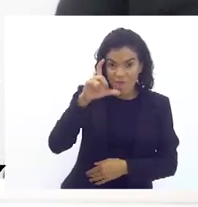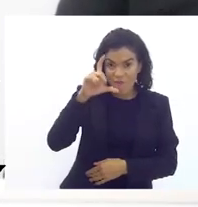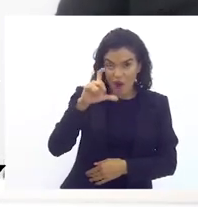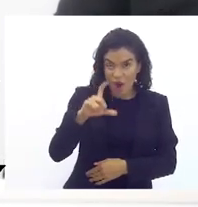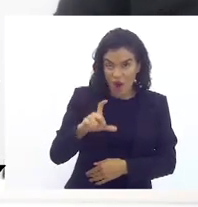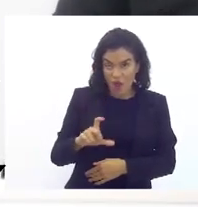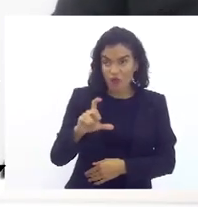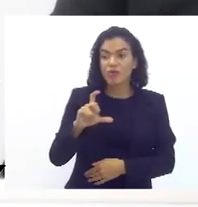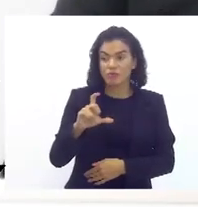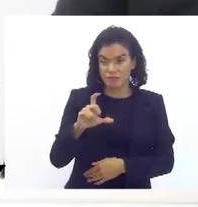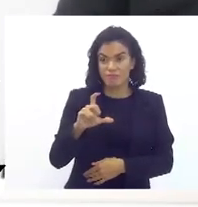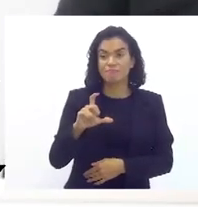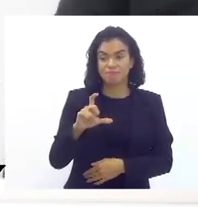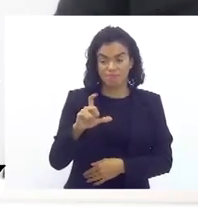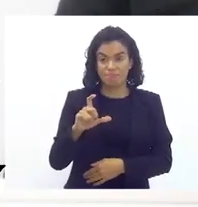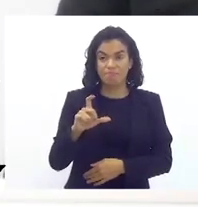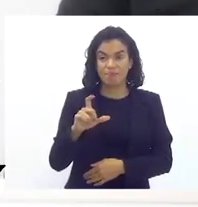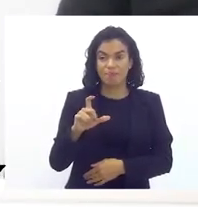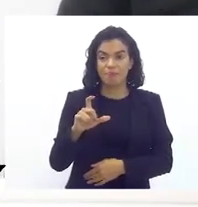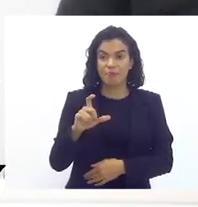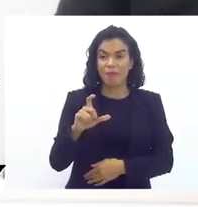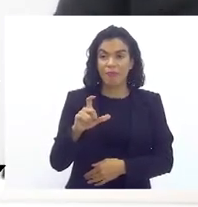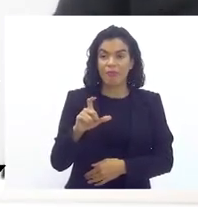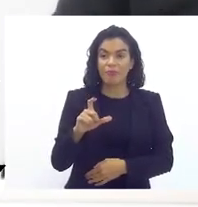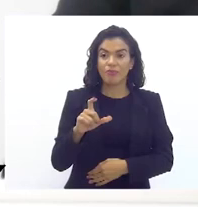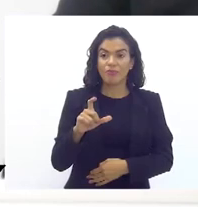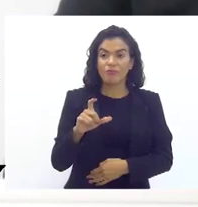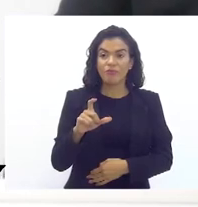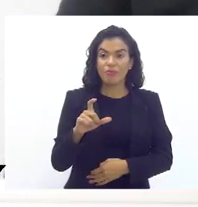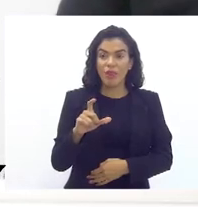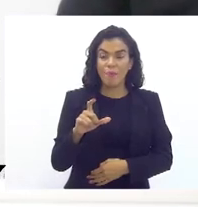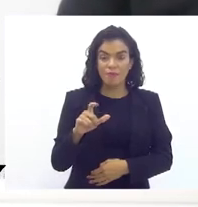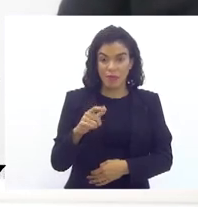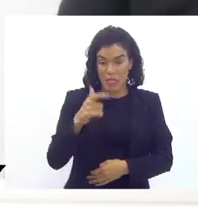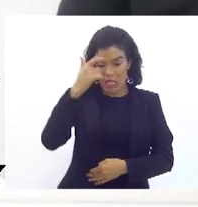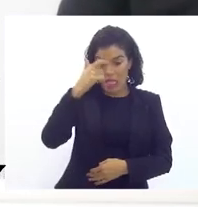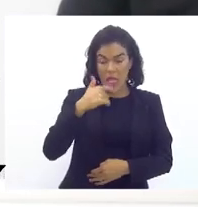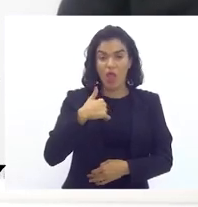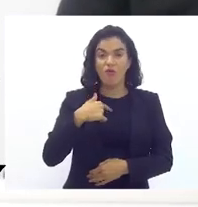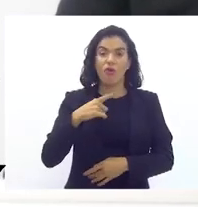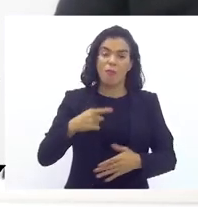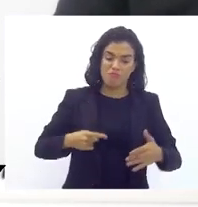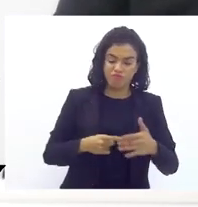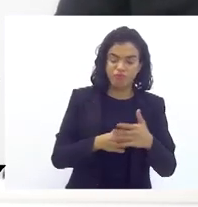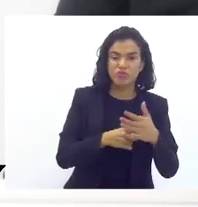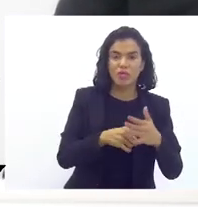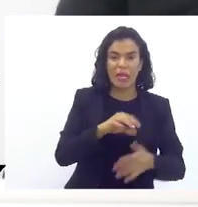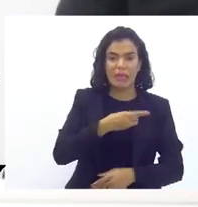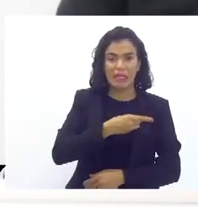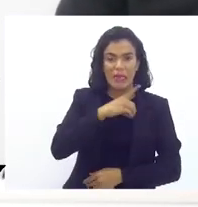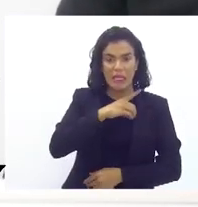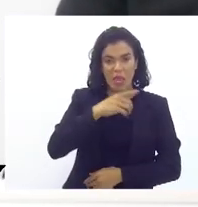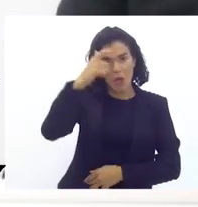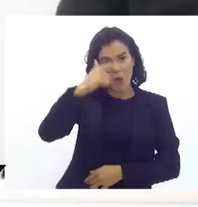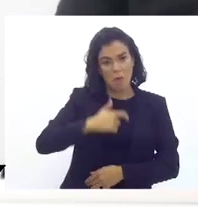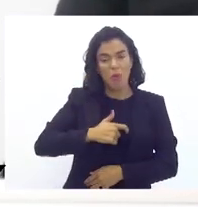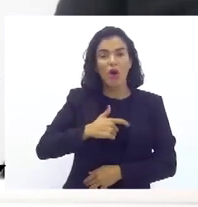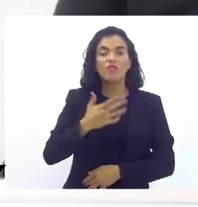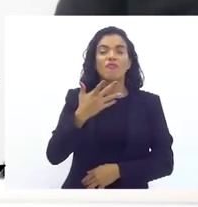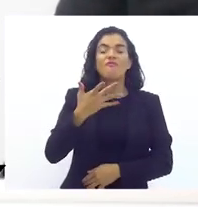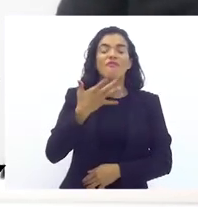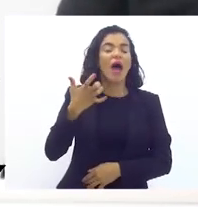acontece com as pessoas e a gente tem que se colocar nesse lugar uma pessoa que vai registrar uma ocorrência ela pode ser muito facilmente